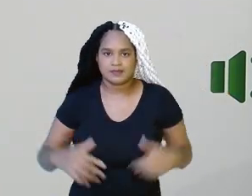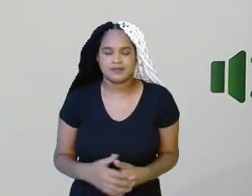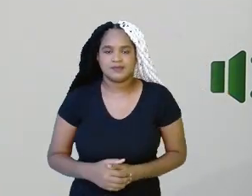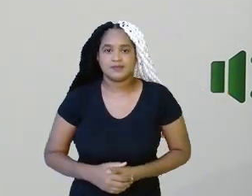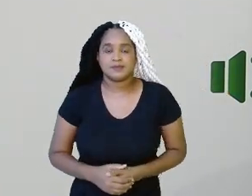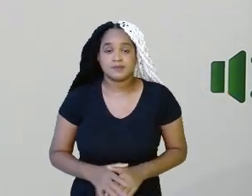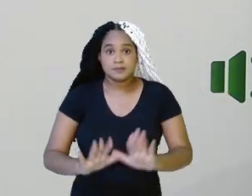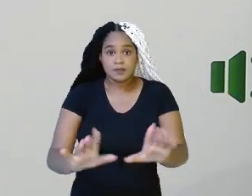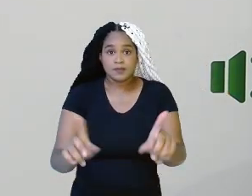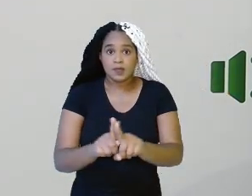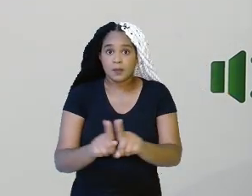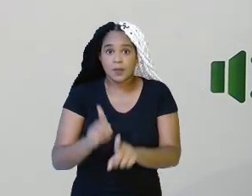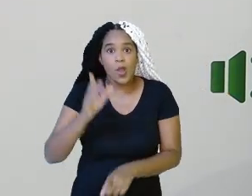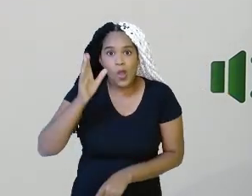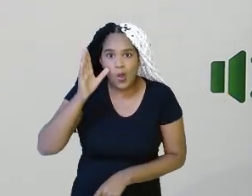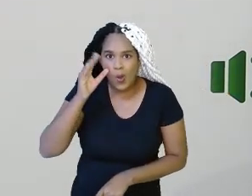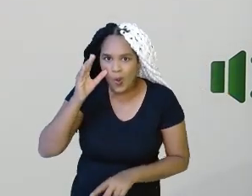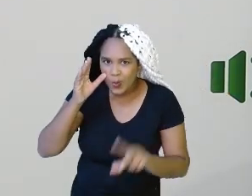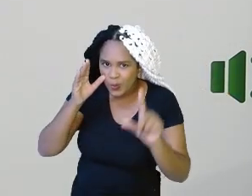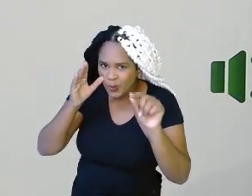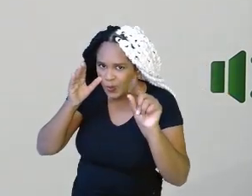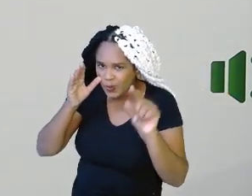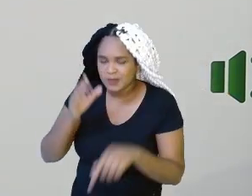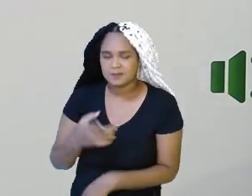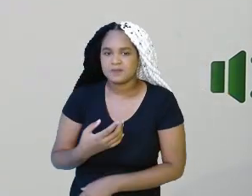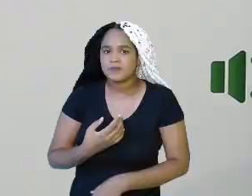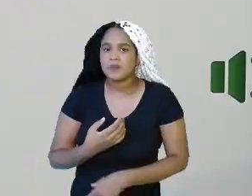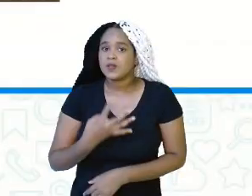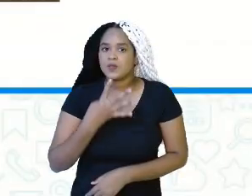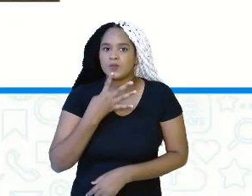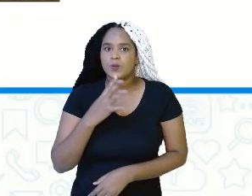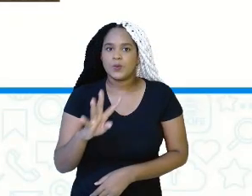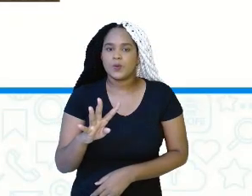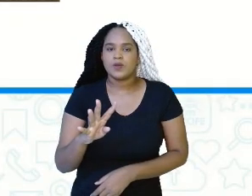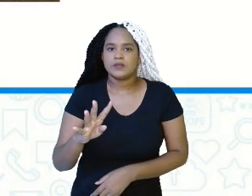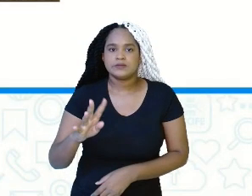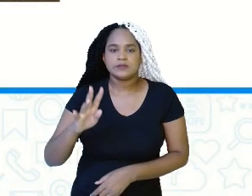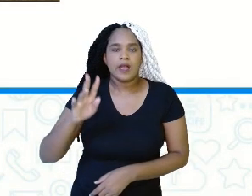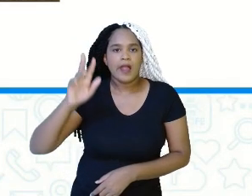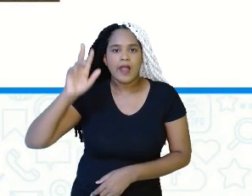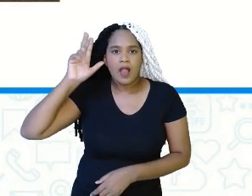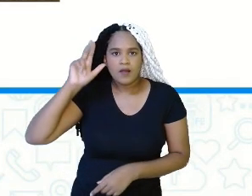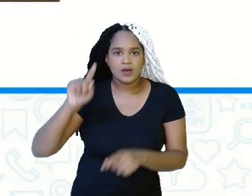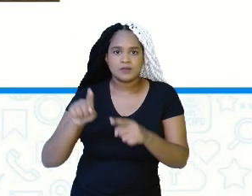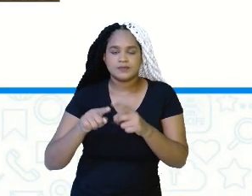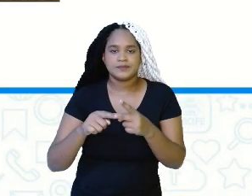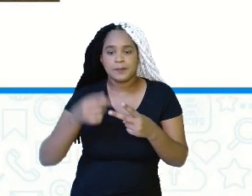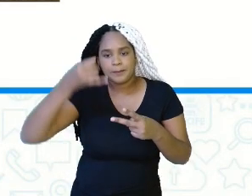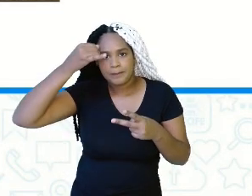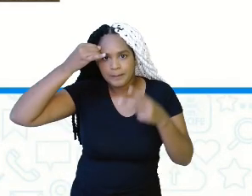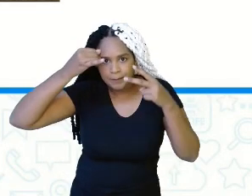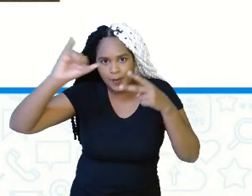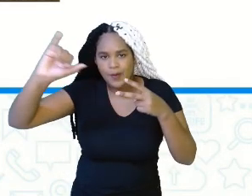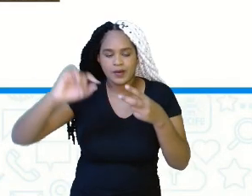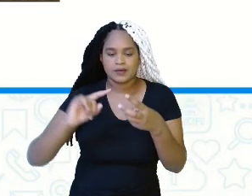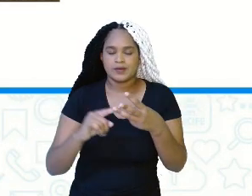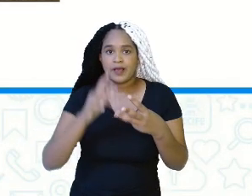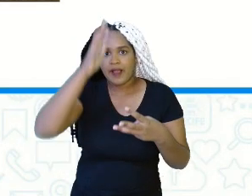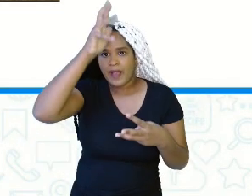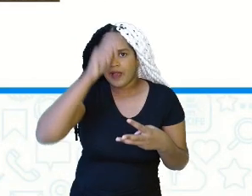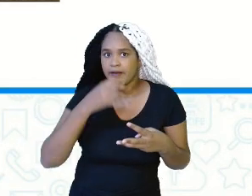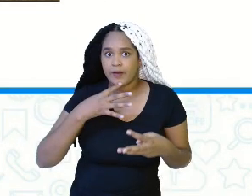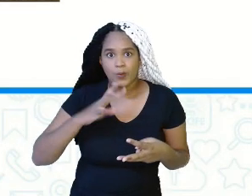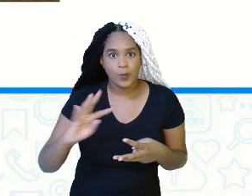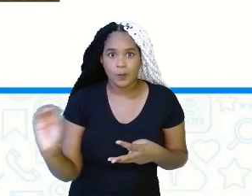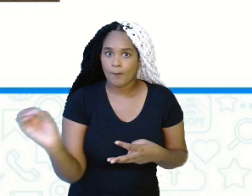eles não conheciam o cavalo, o boi e a galinha. É interessante,